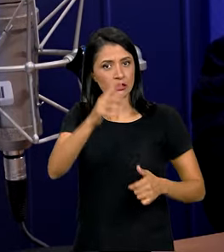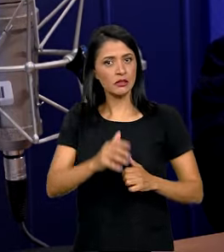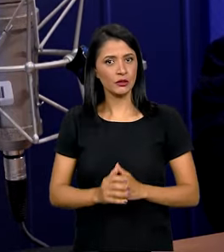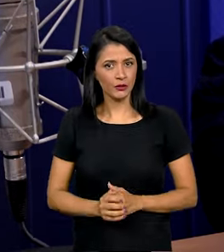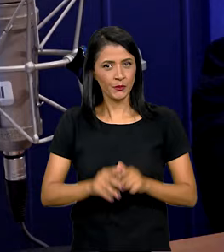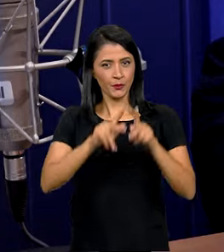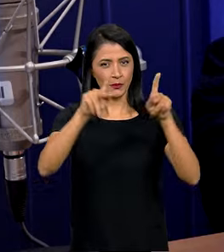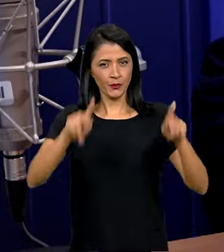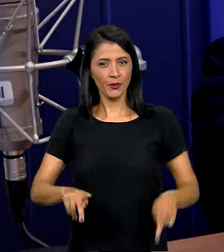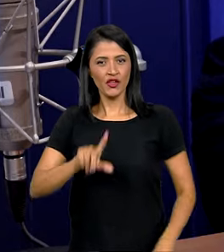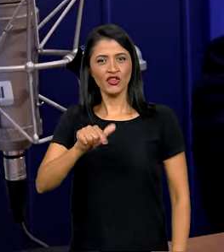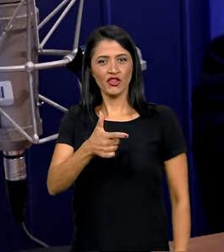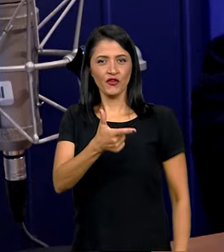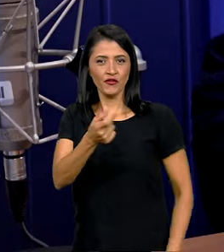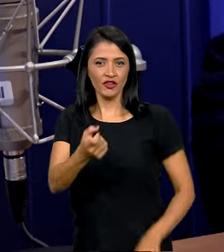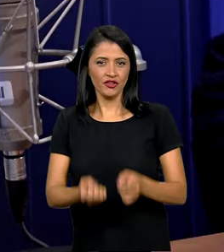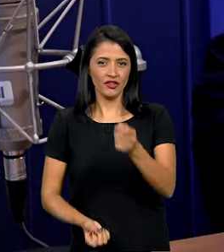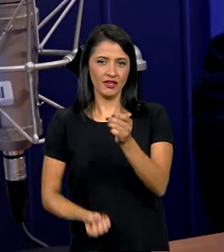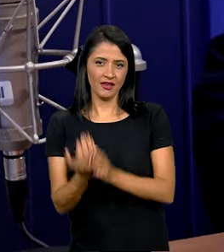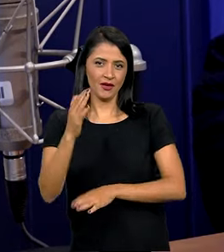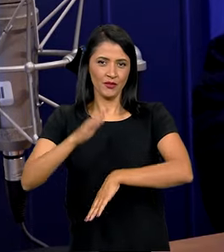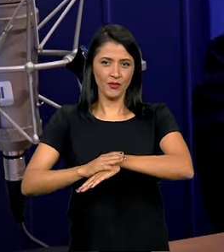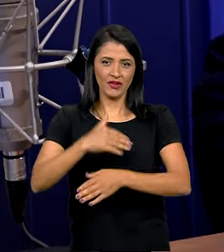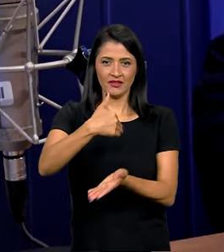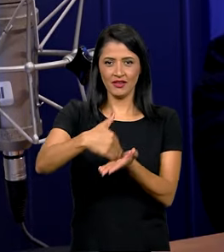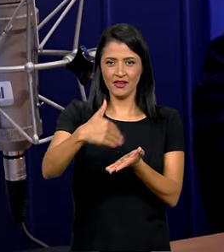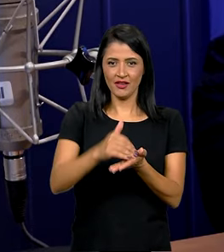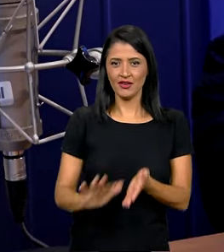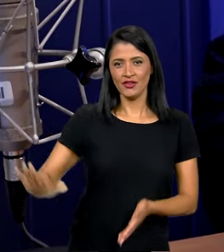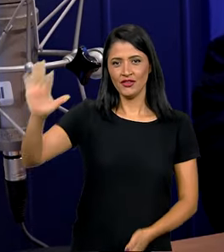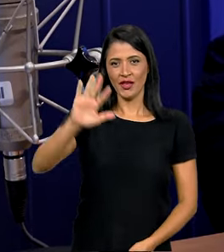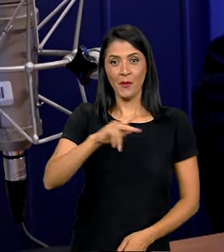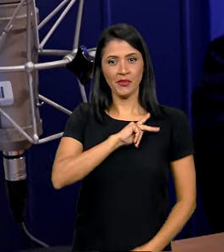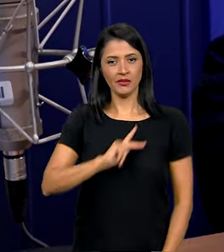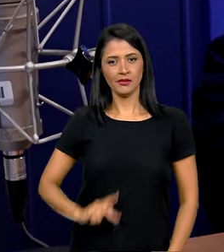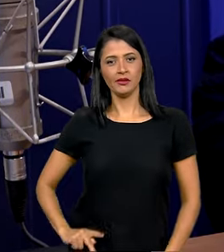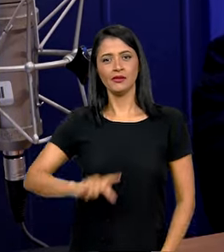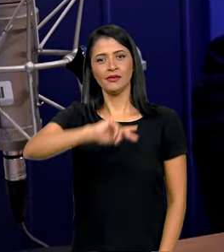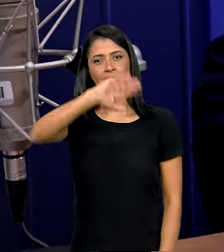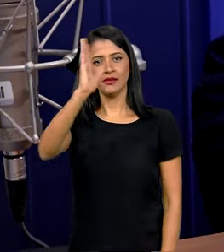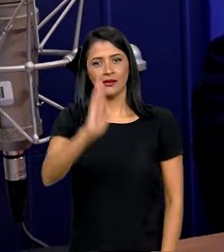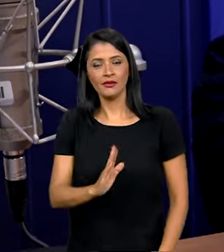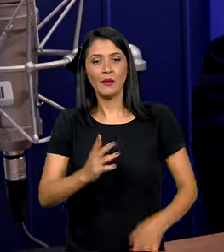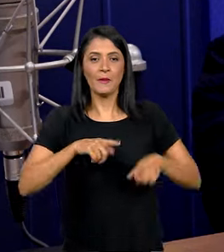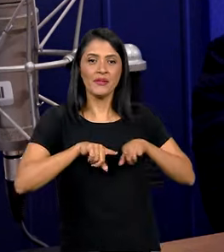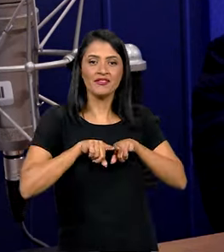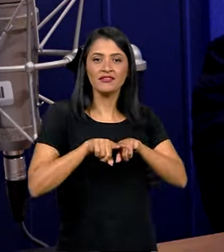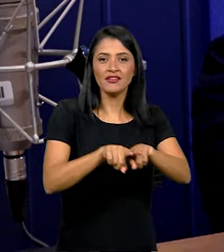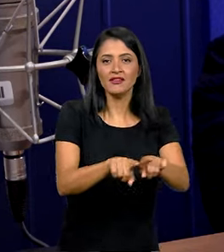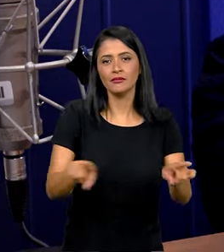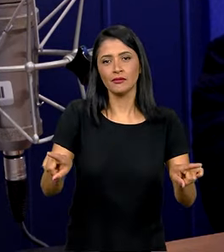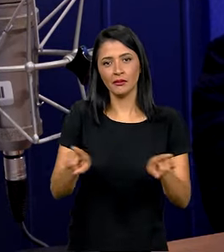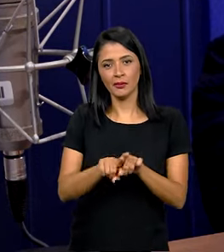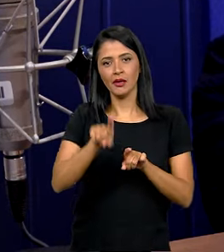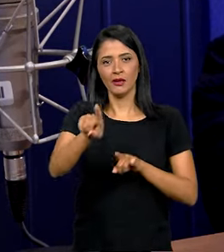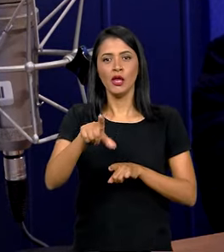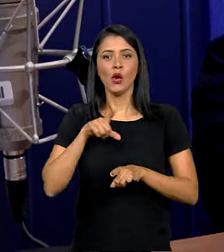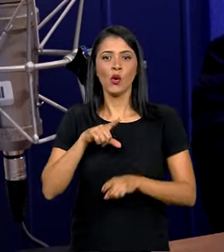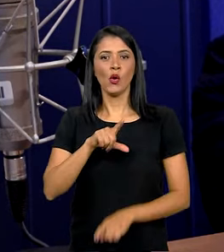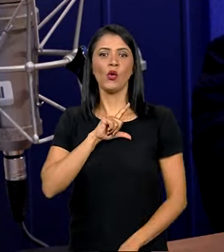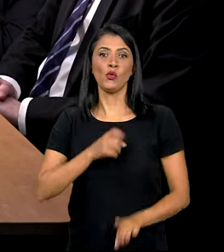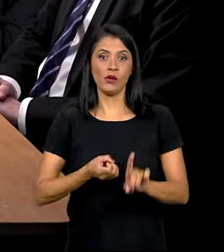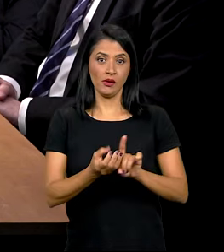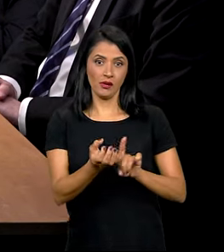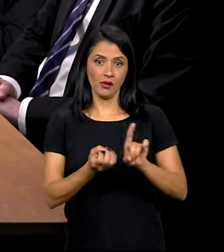o pod G20 social é elaborado pela Secretaria Geral da presidência da república em parceria com o canal